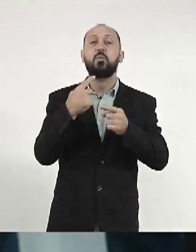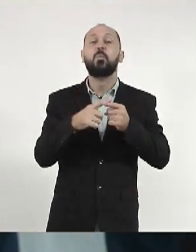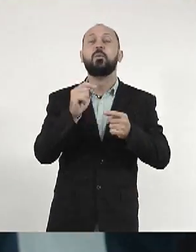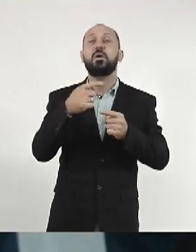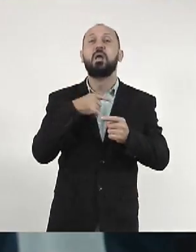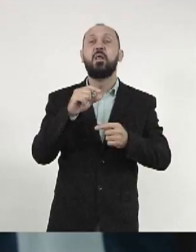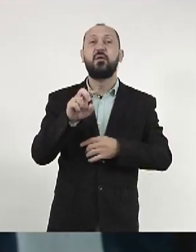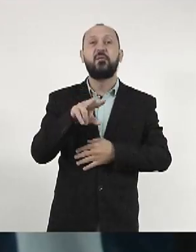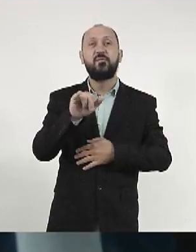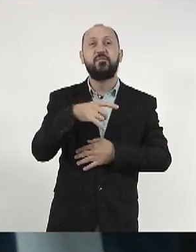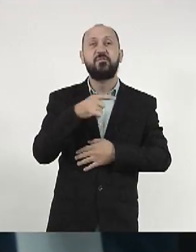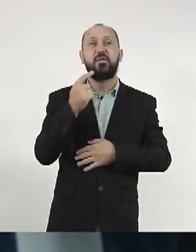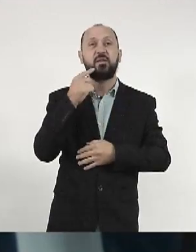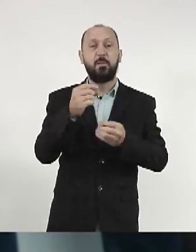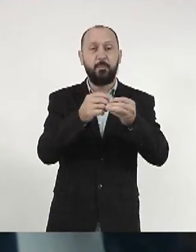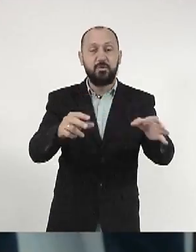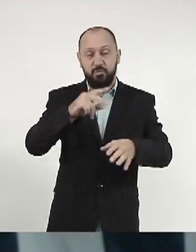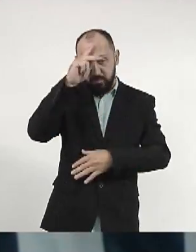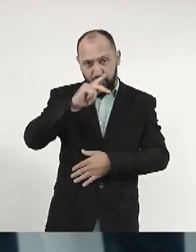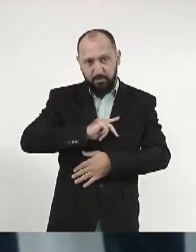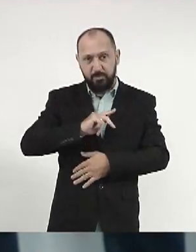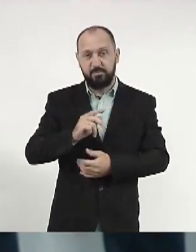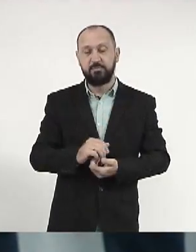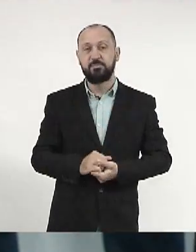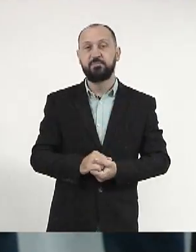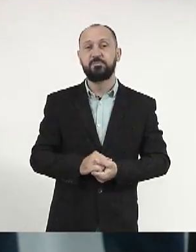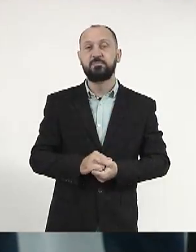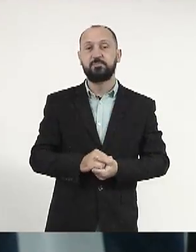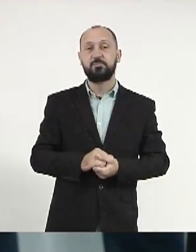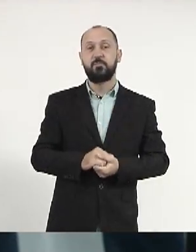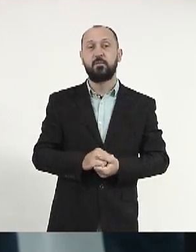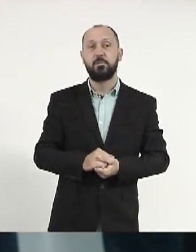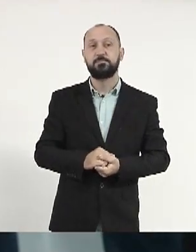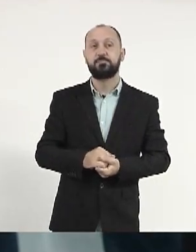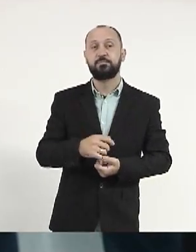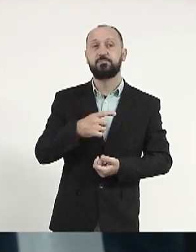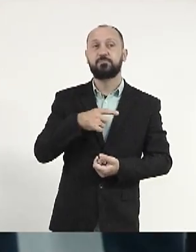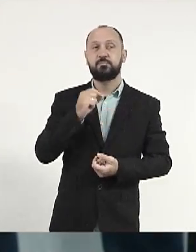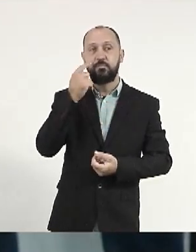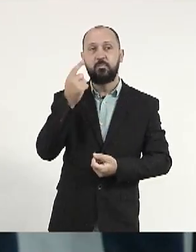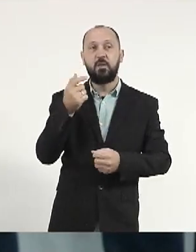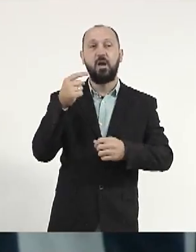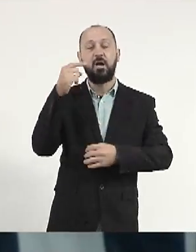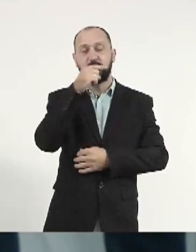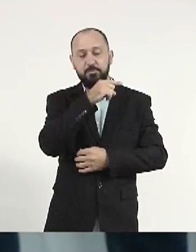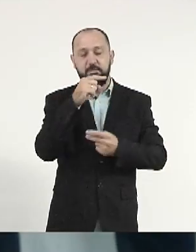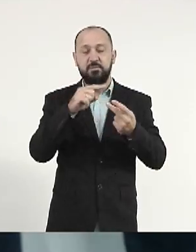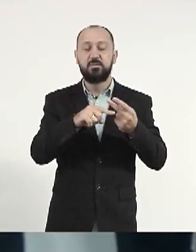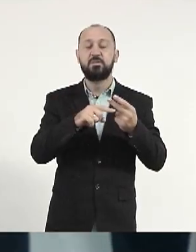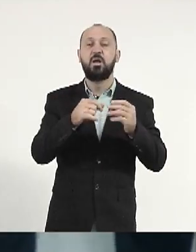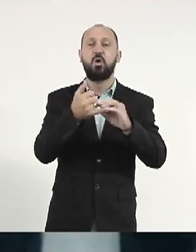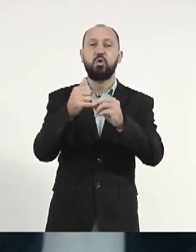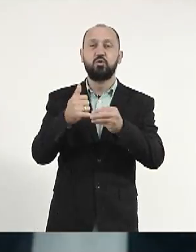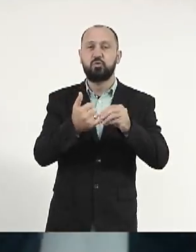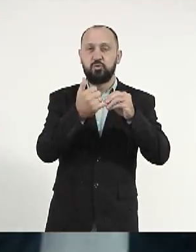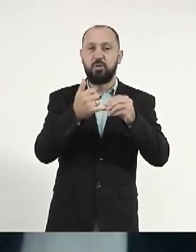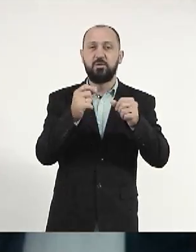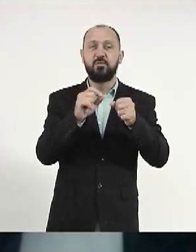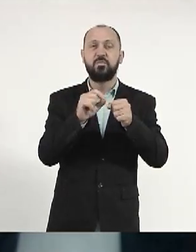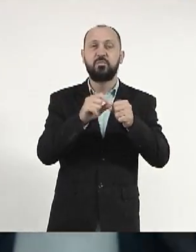vai pegar e dar prejuízo para ele mesmo. Quem tem a palhada de milho, a palhada de soja que está aí, ele